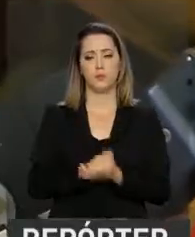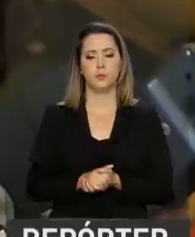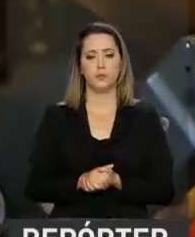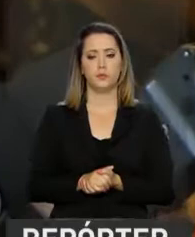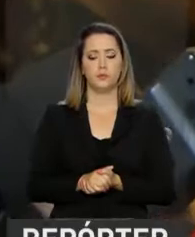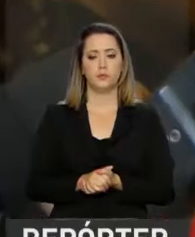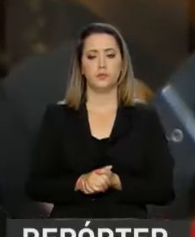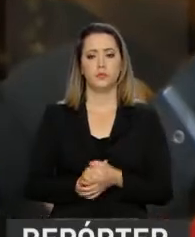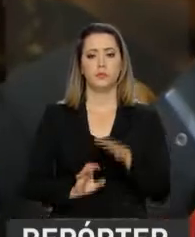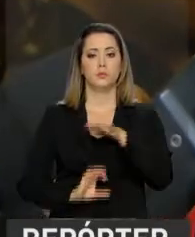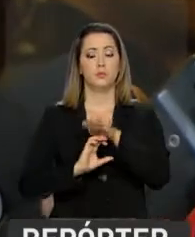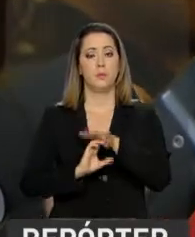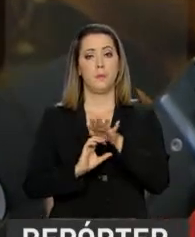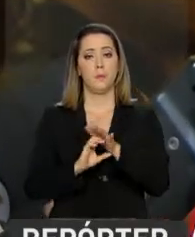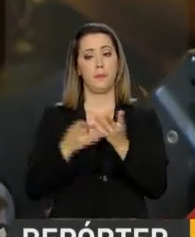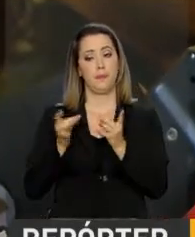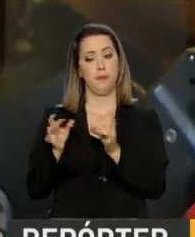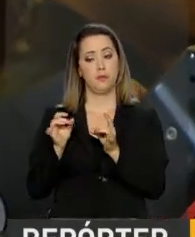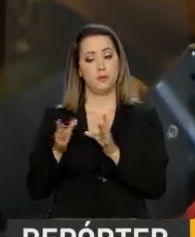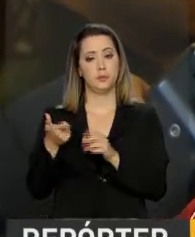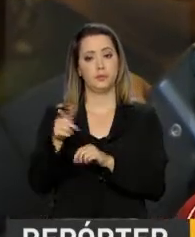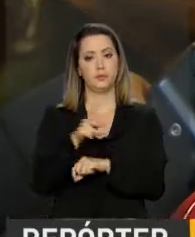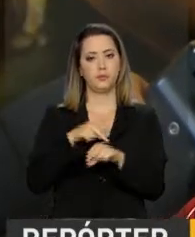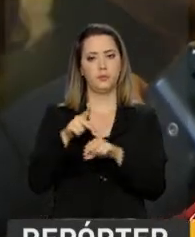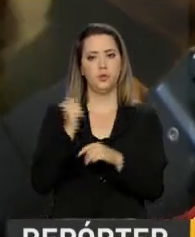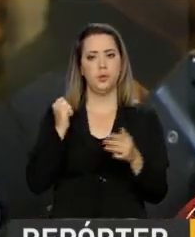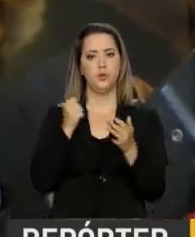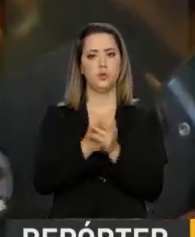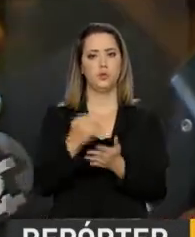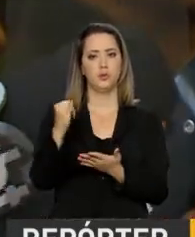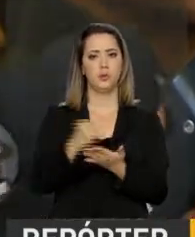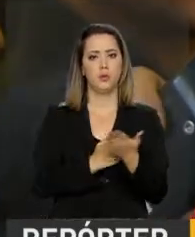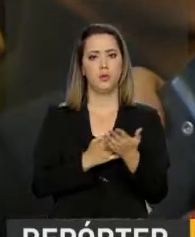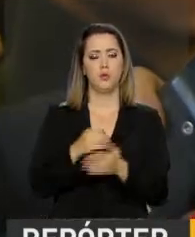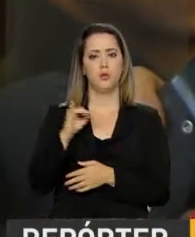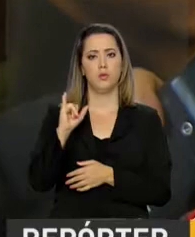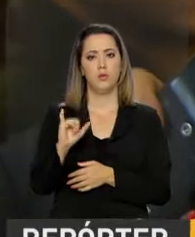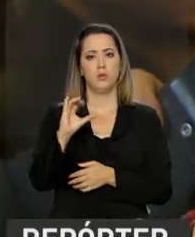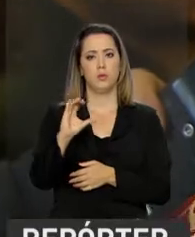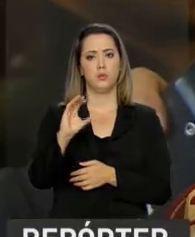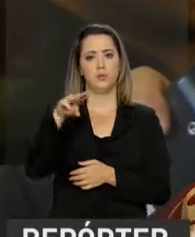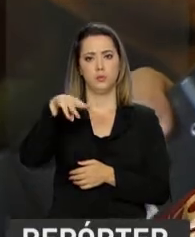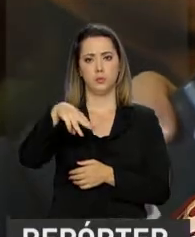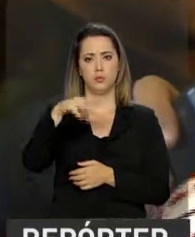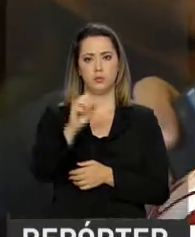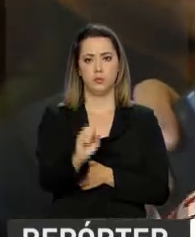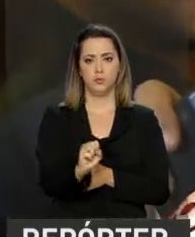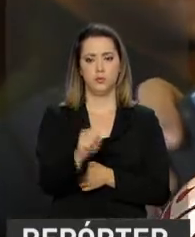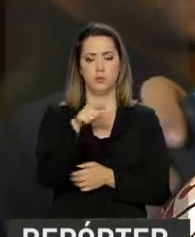quando as empresas operarem com o comércio exterior na hora de pagar seus tributos pagar o icms junto da celeridade